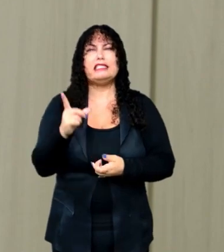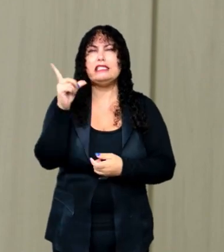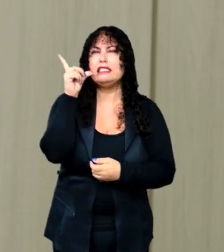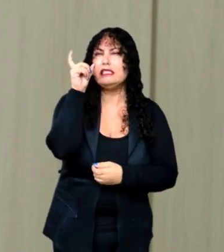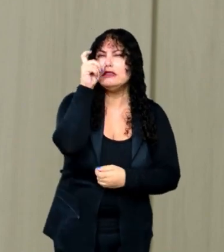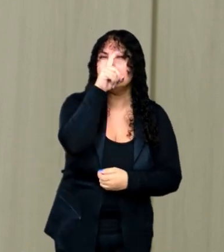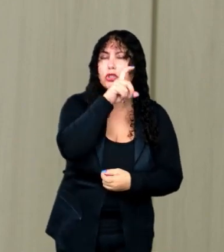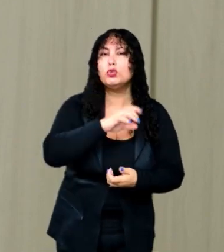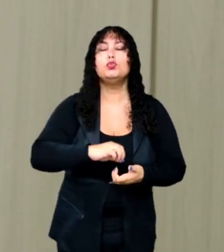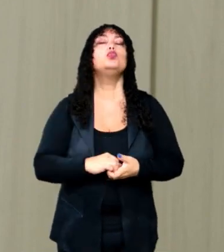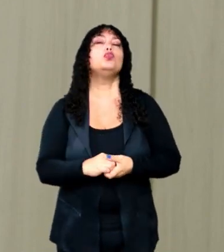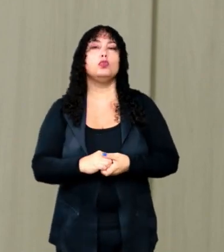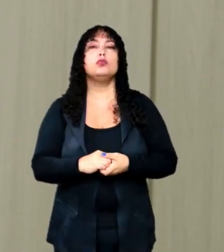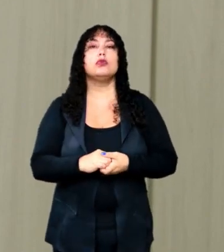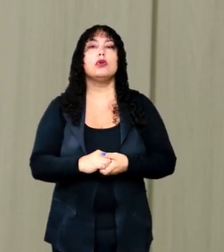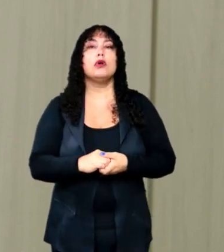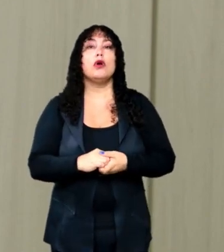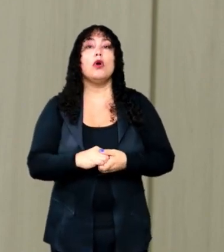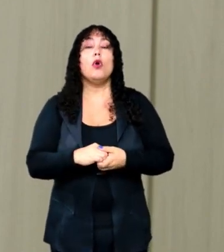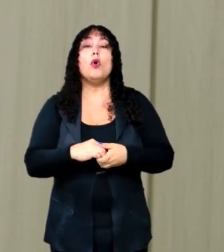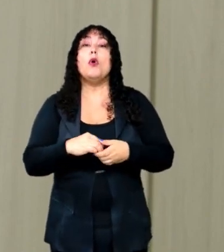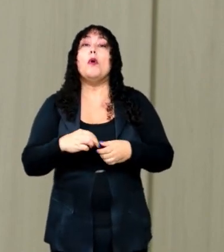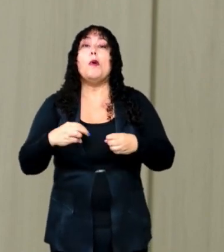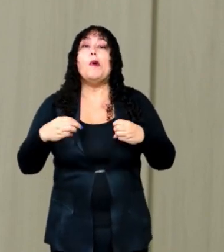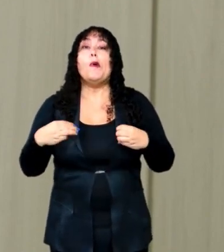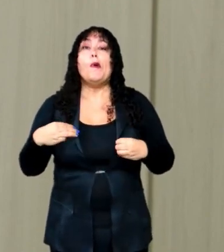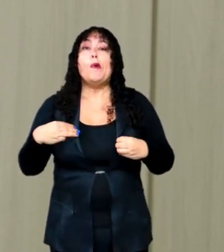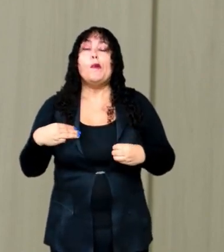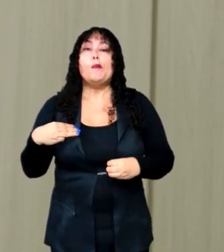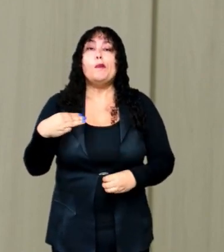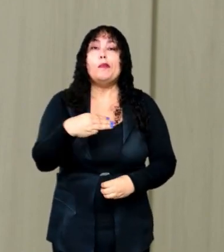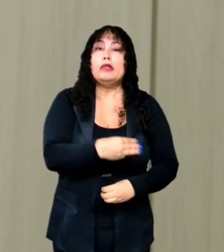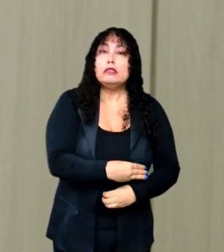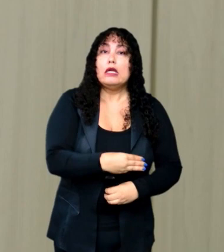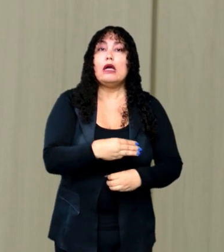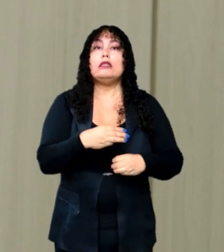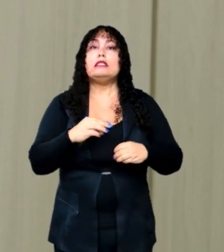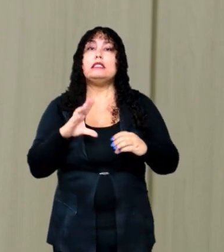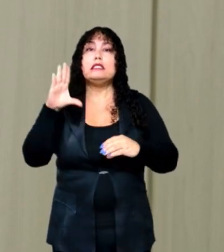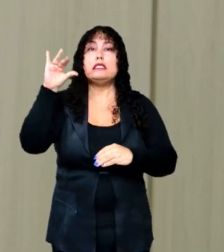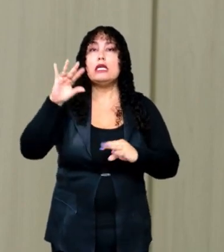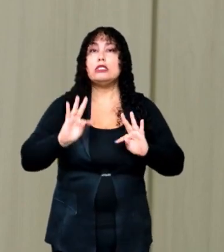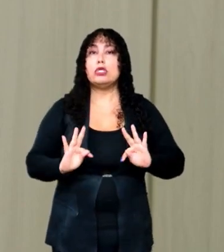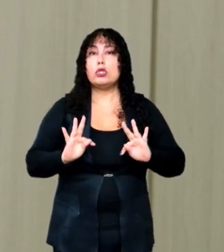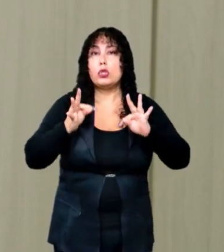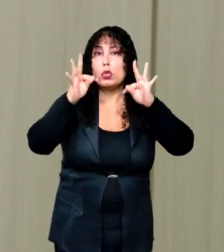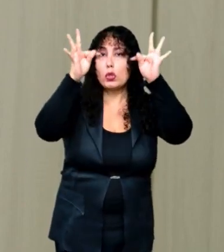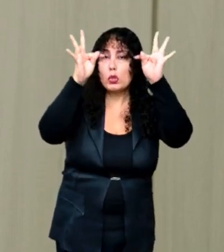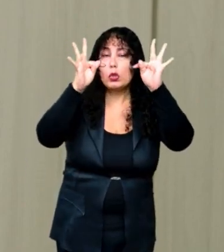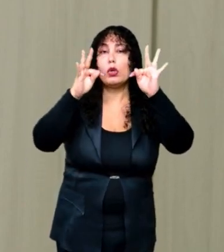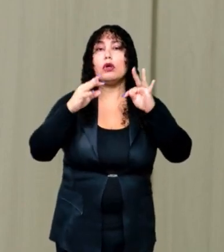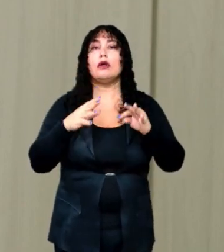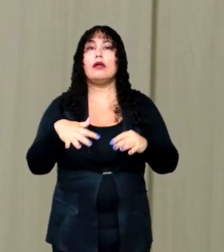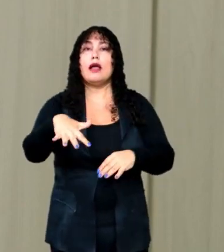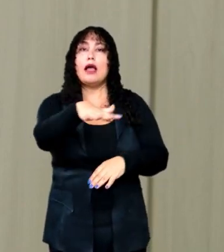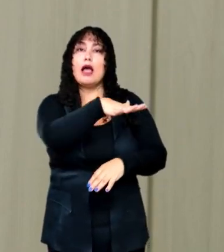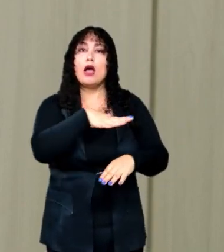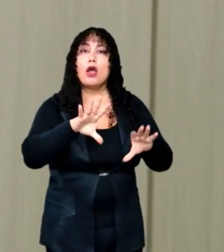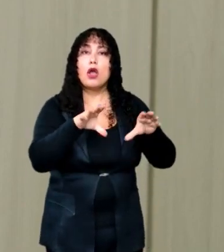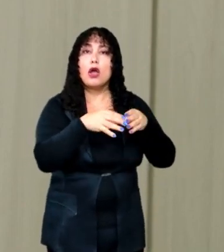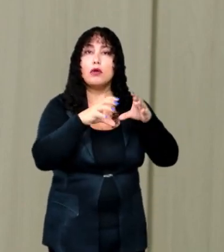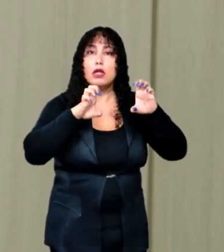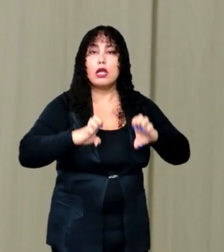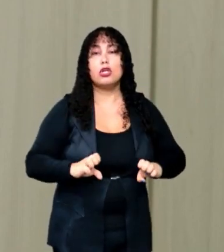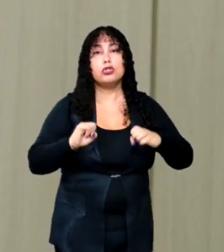raramente o Ministério de Ciência e Tecnologia vai deixar um comitê de ética do campus